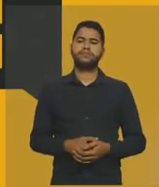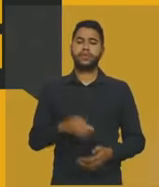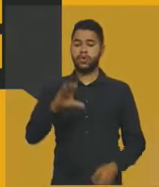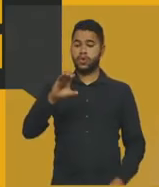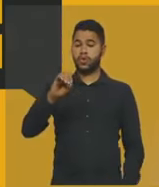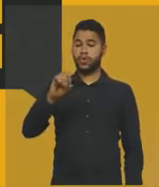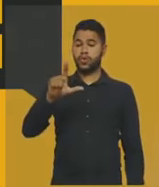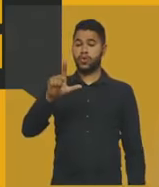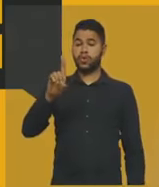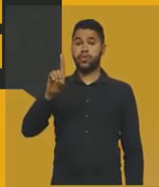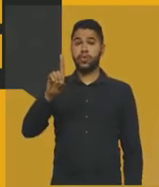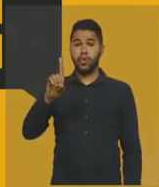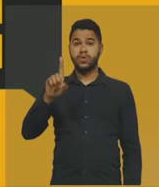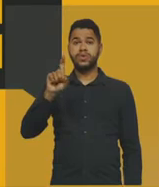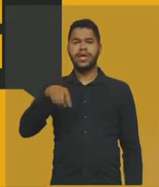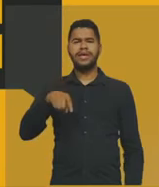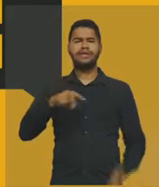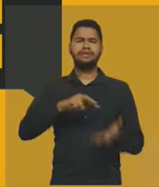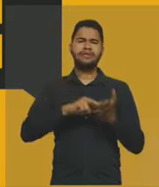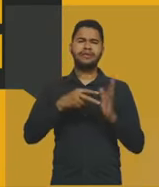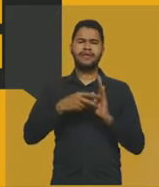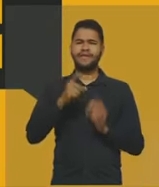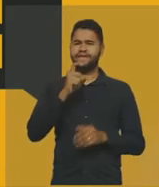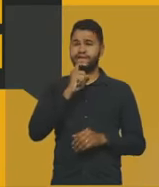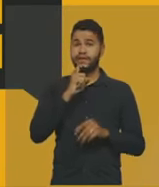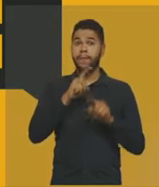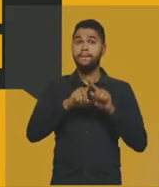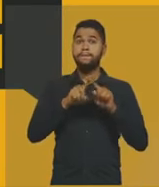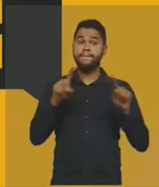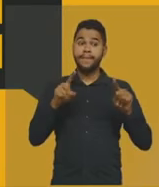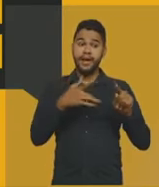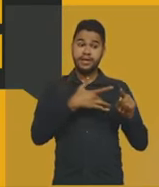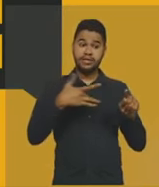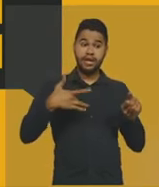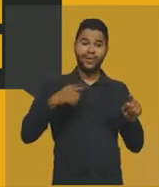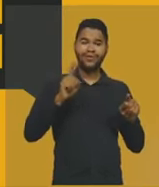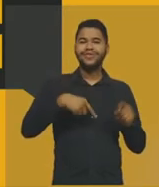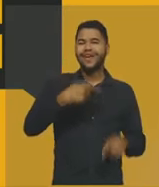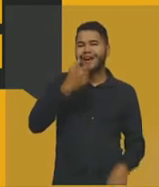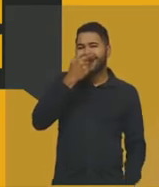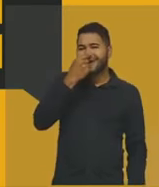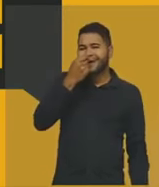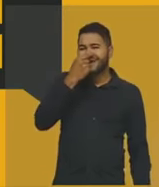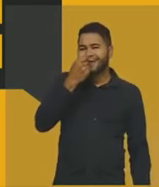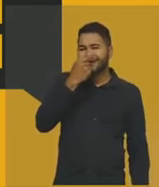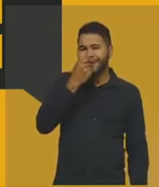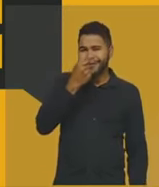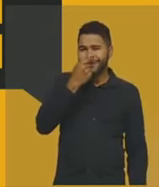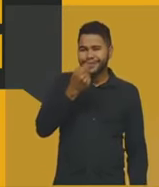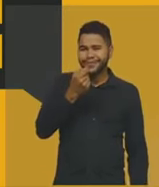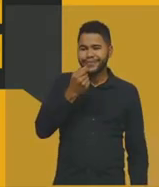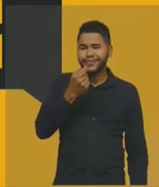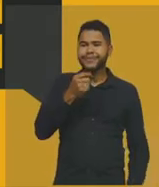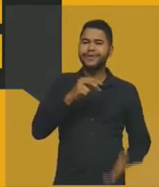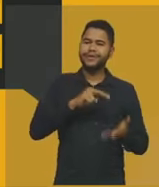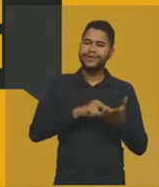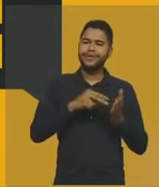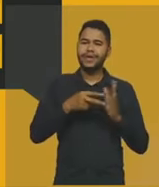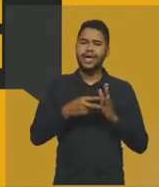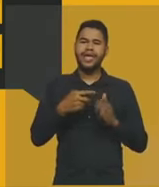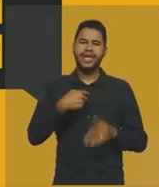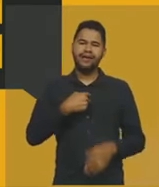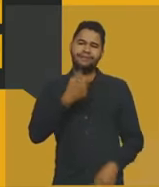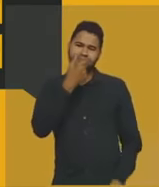palavra frio, mas se tratando da saúde é a palavra resfriado. Então, I have a cold significa eu